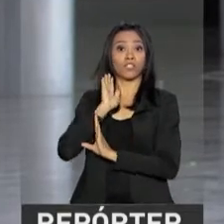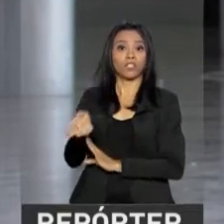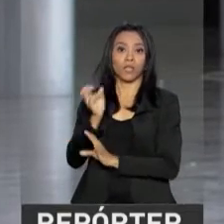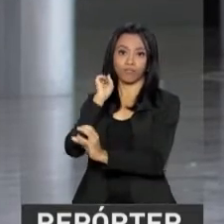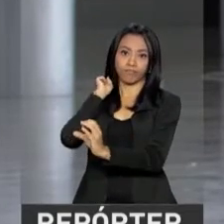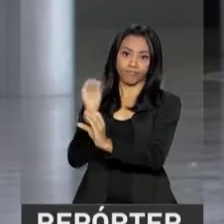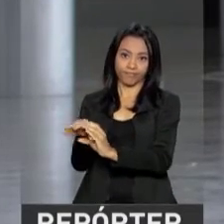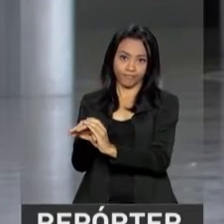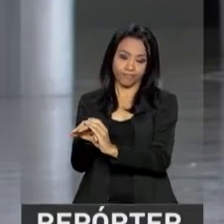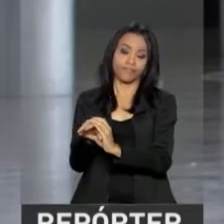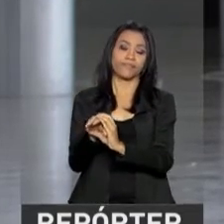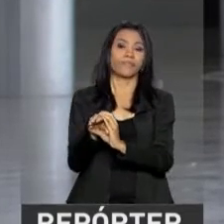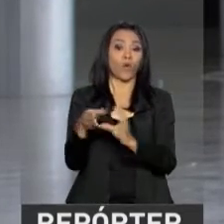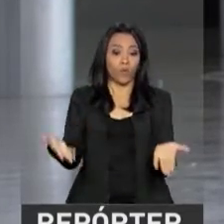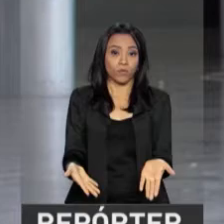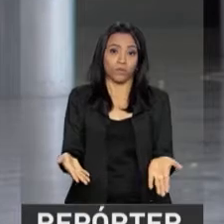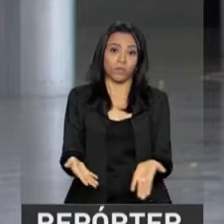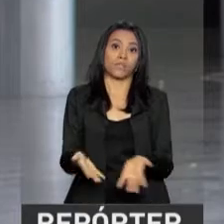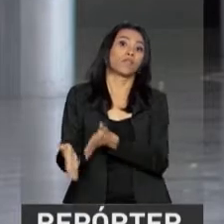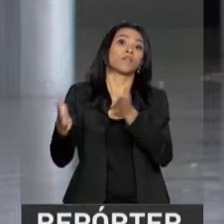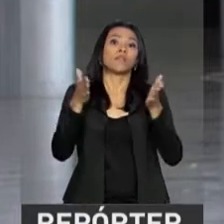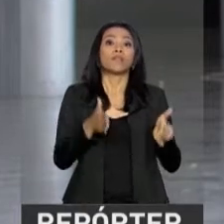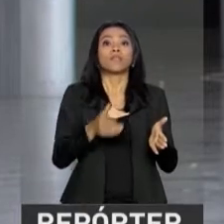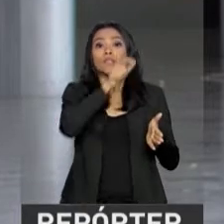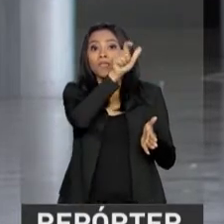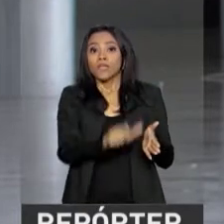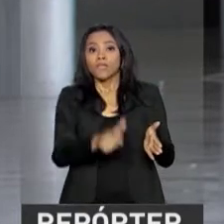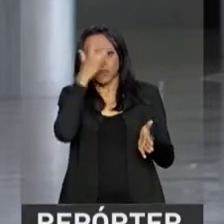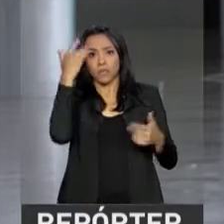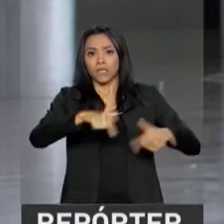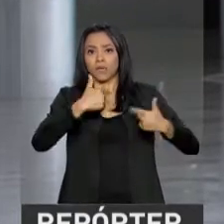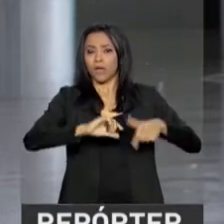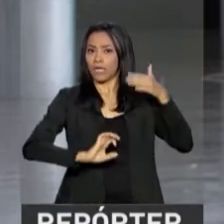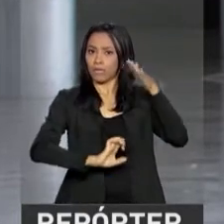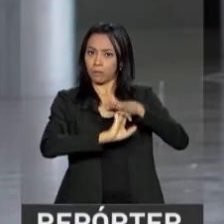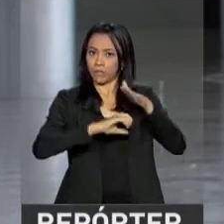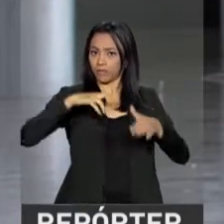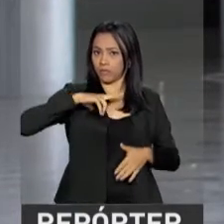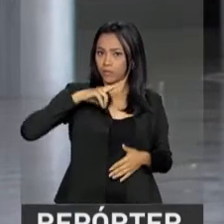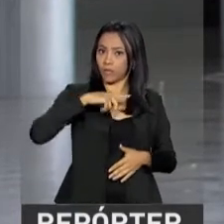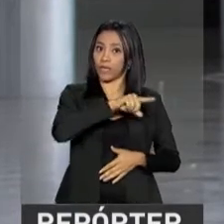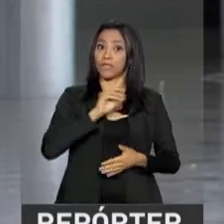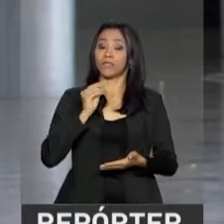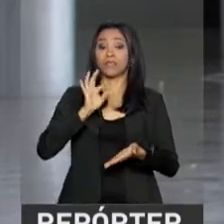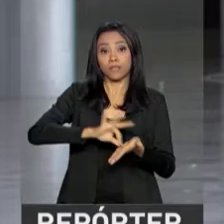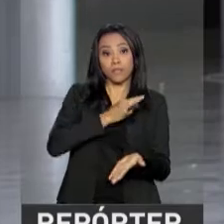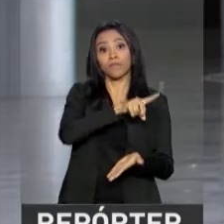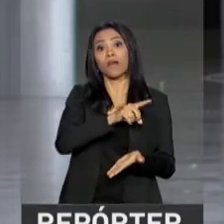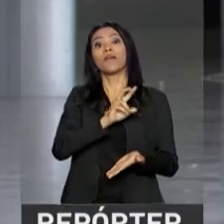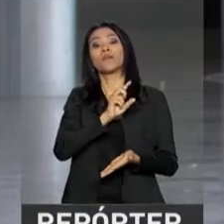a partir de hoje e o trabalhador de empresa pública inscrito no pasep recebem o pagamento